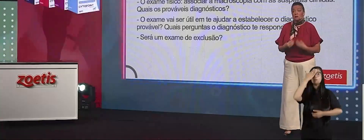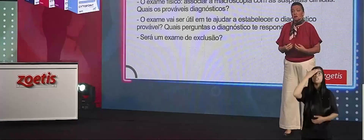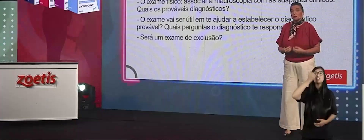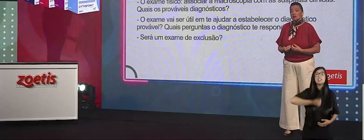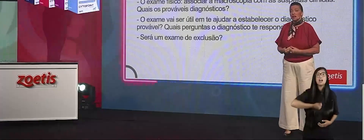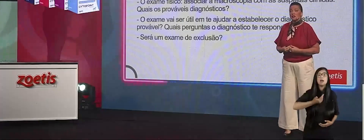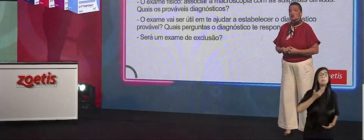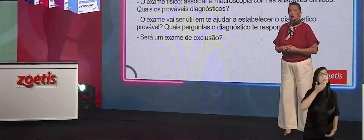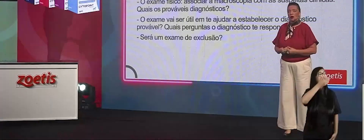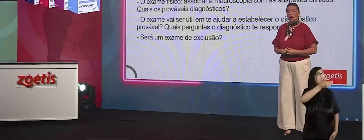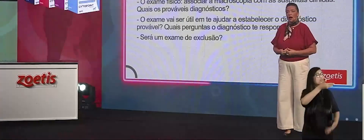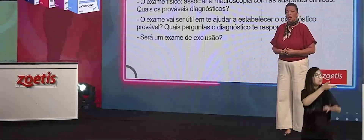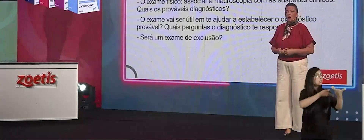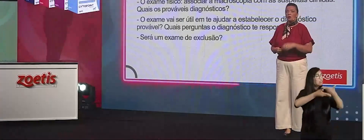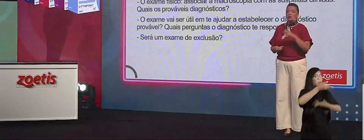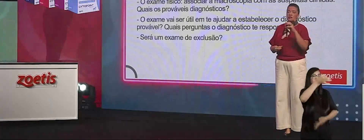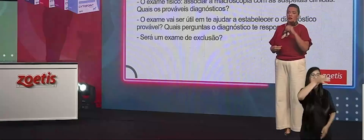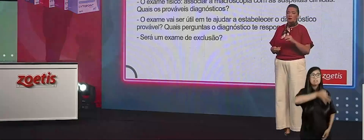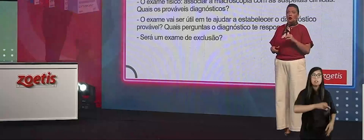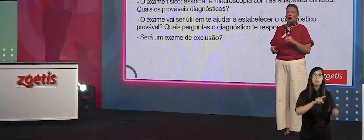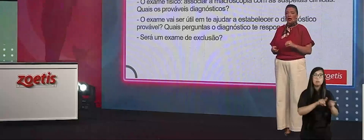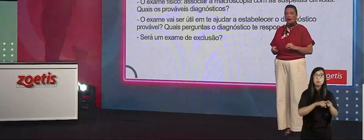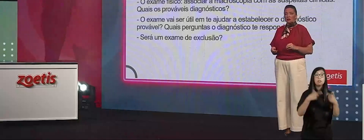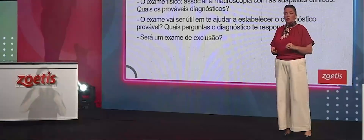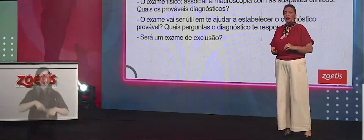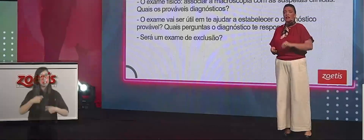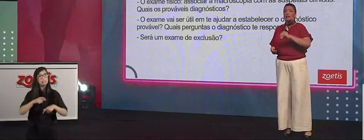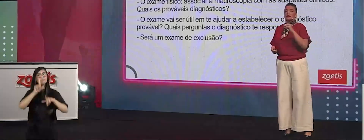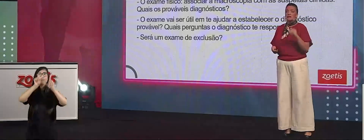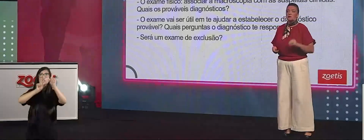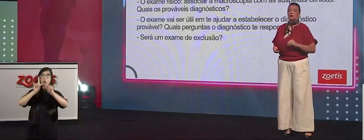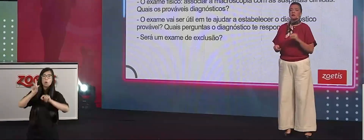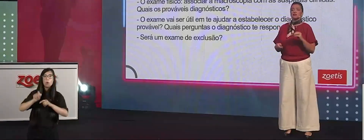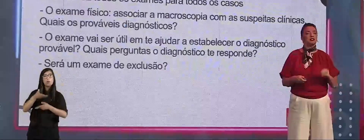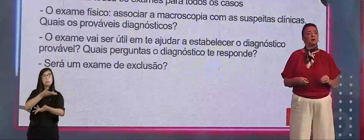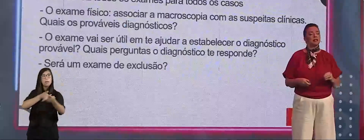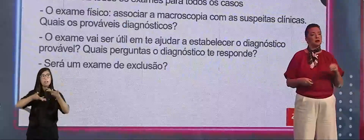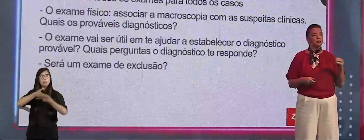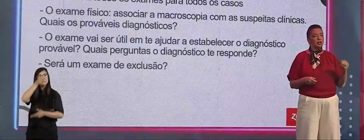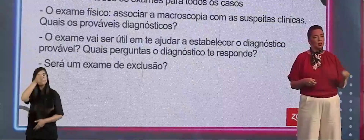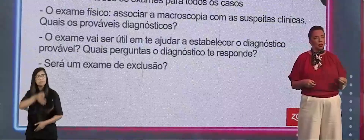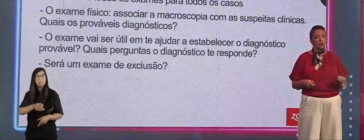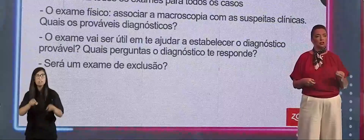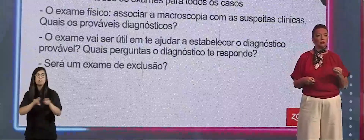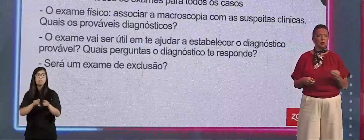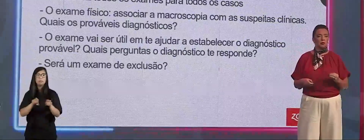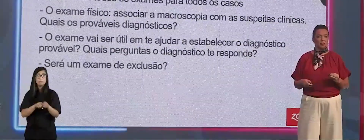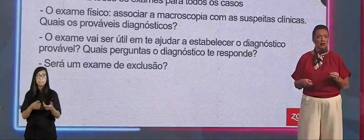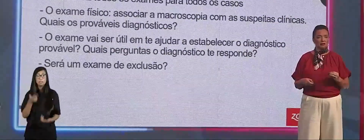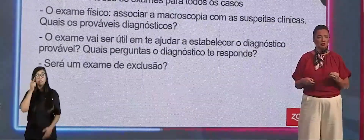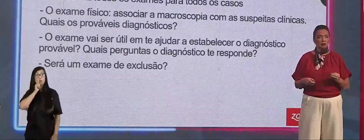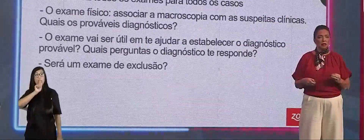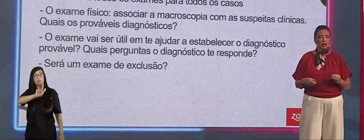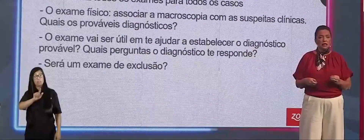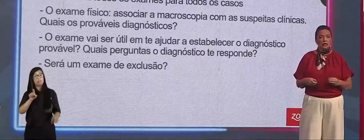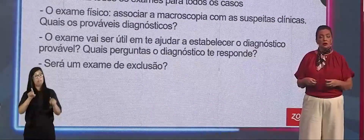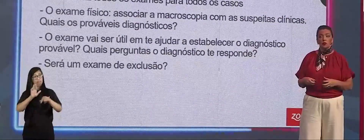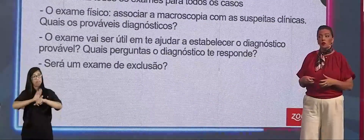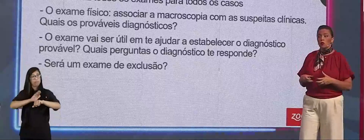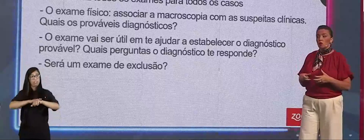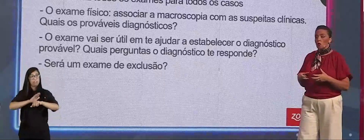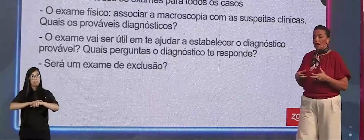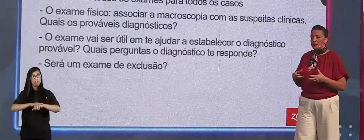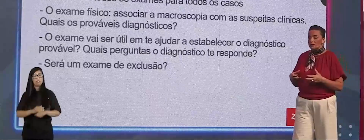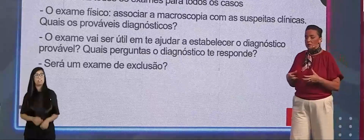Para que nós possamos selecionar o exame correto e assim possamos estabelecer o diagnóstico provável.